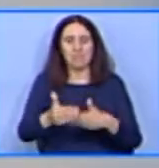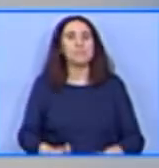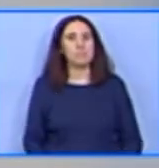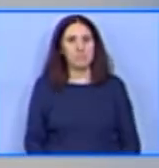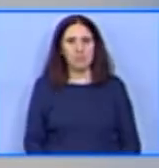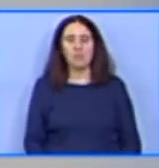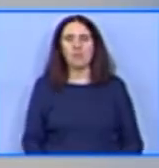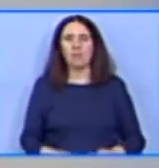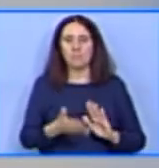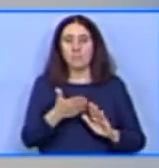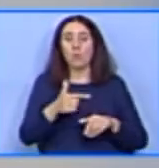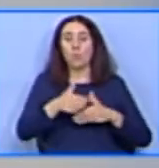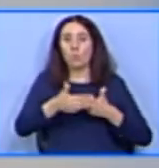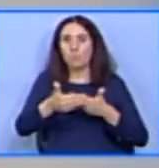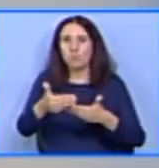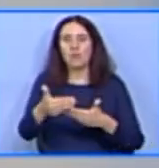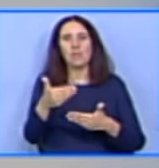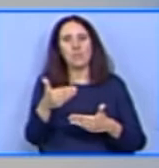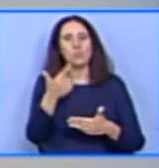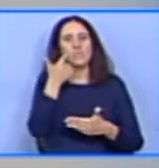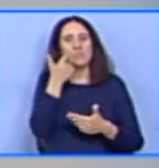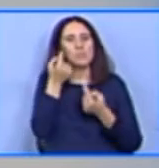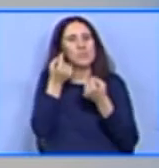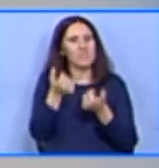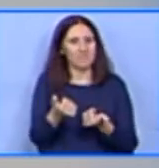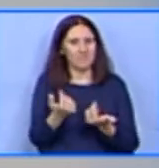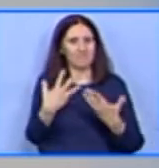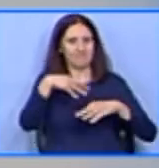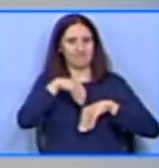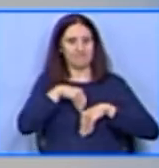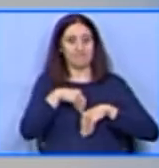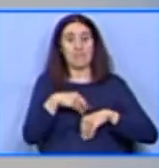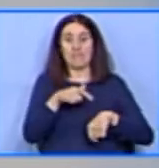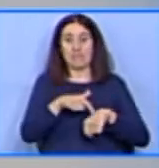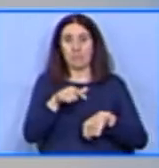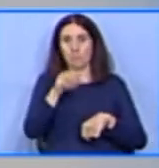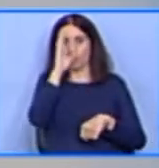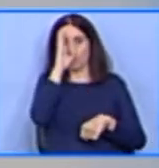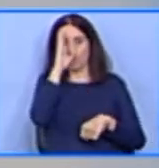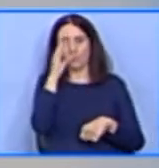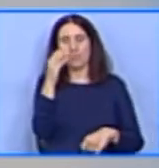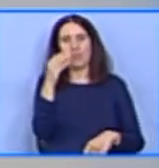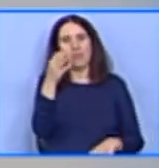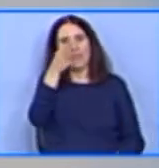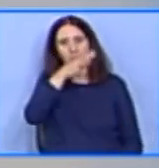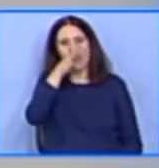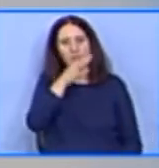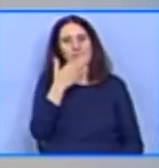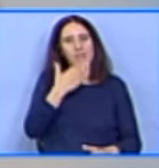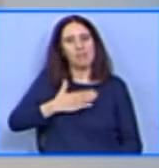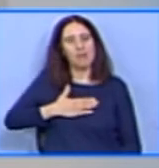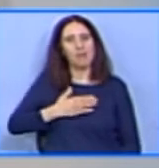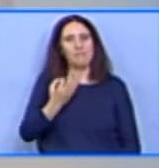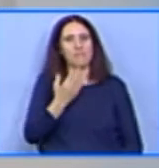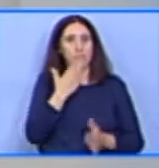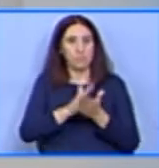cronometrada e ao mesmo tempo muito estreita no domínio do conhecimento. Que este tempo de lazer possa ser exatamente